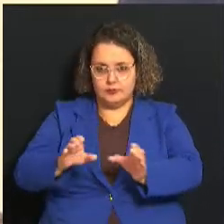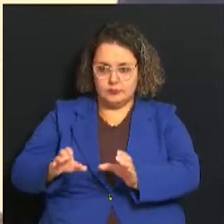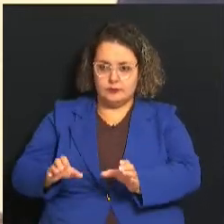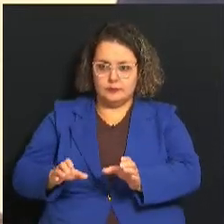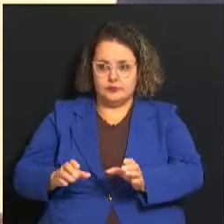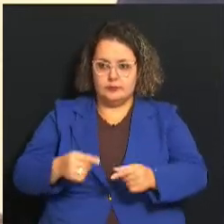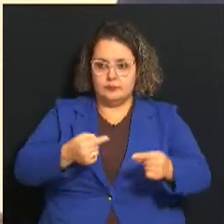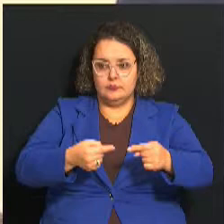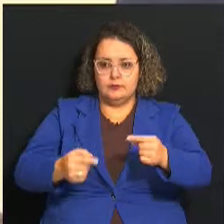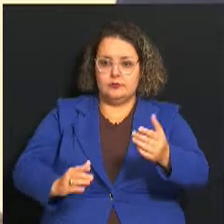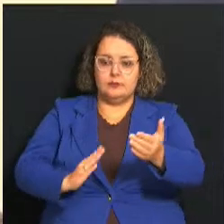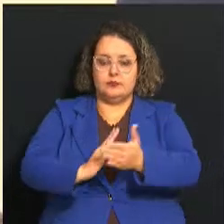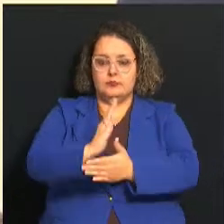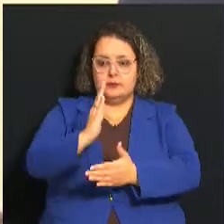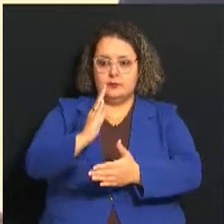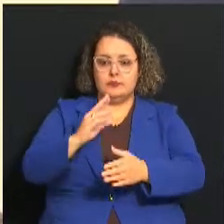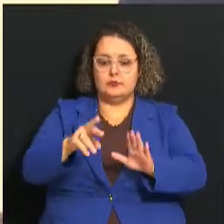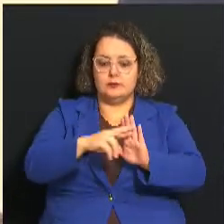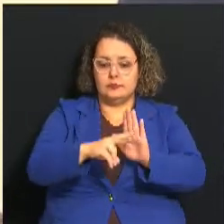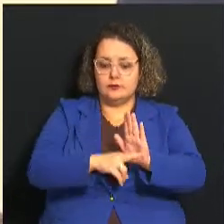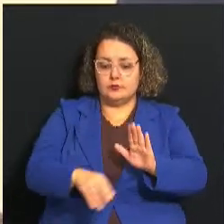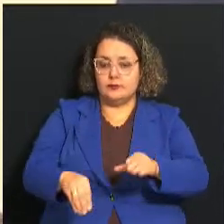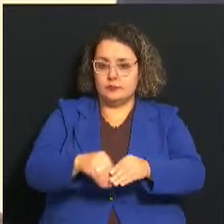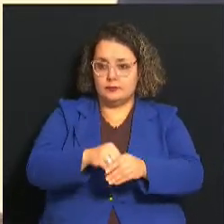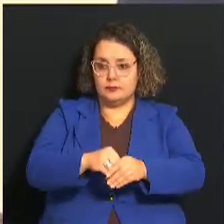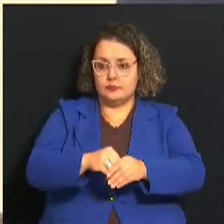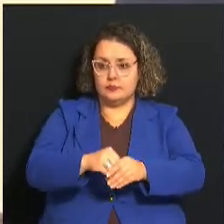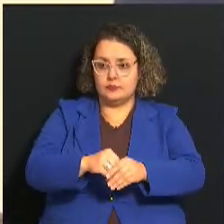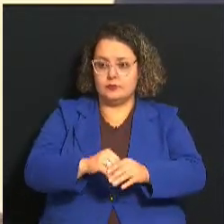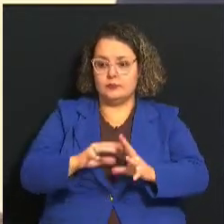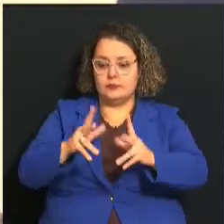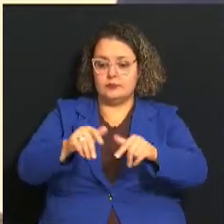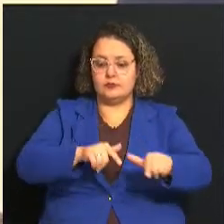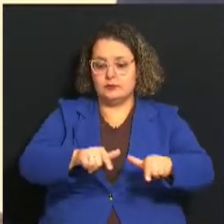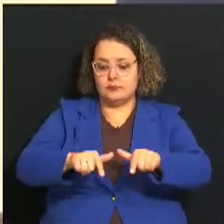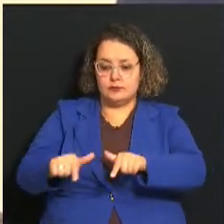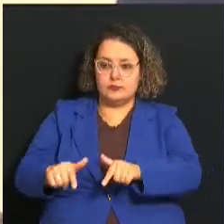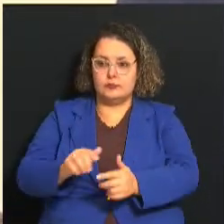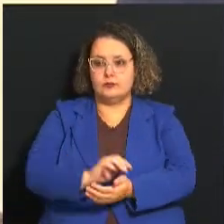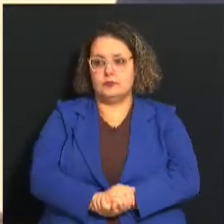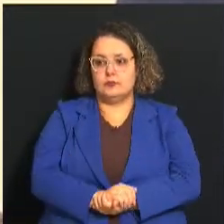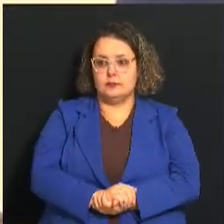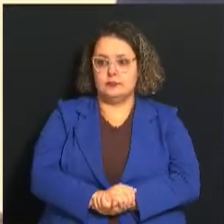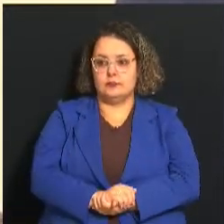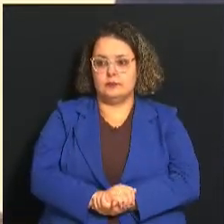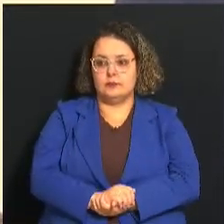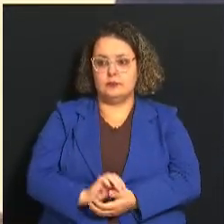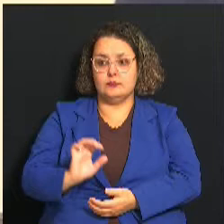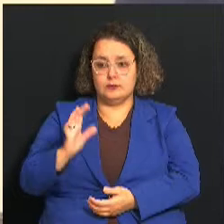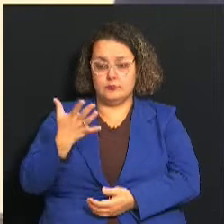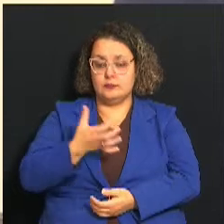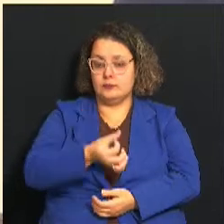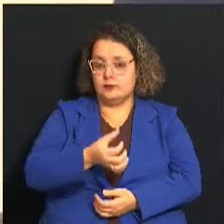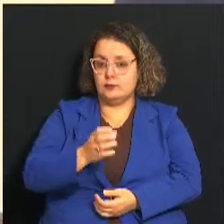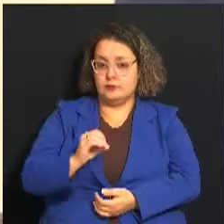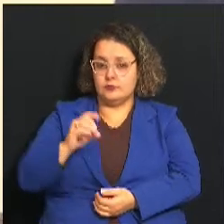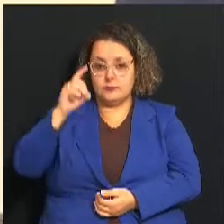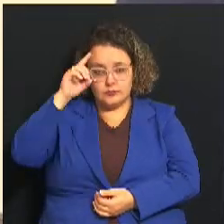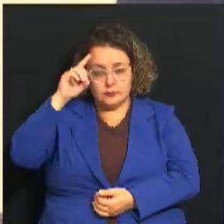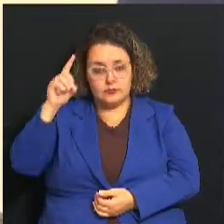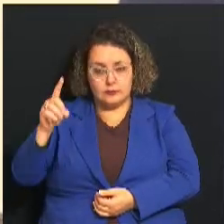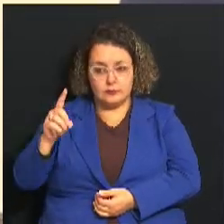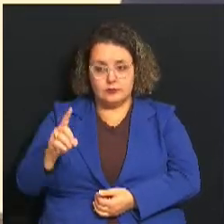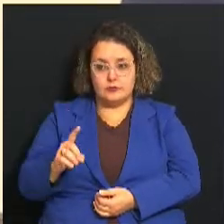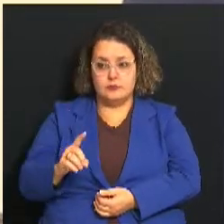regimento interno que regulará os trabalhos da frente parlamentar deverão ocorrer dentro de 60 dias a partir